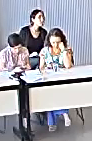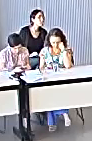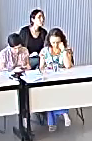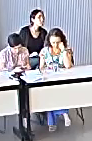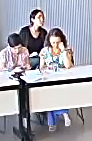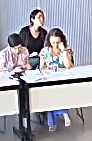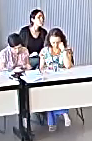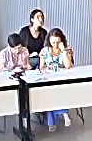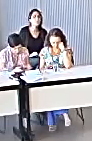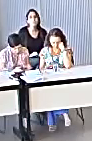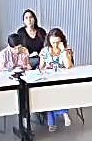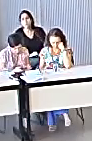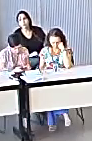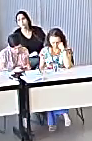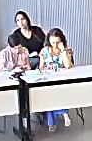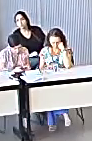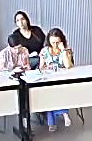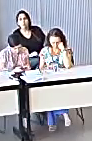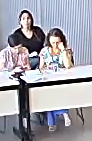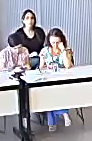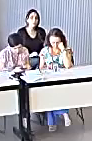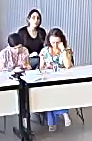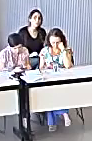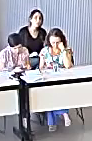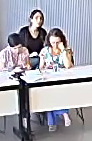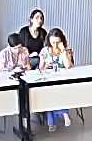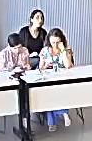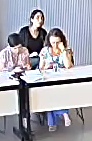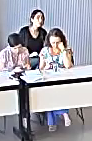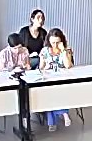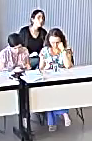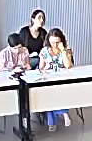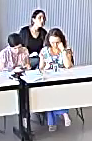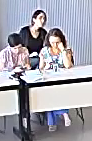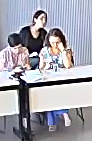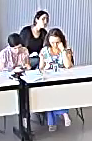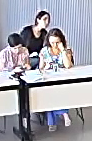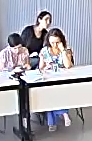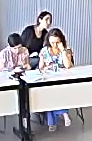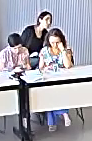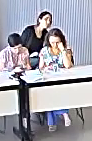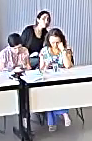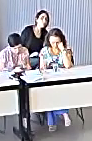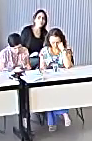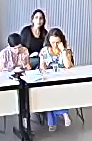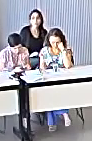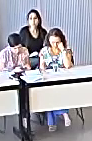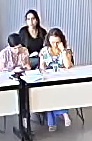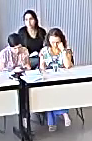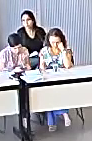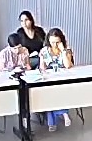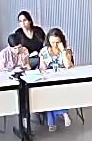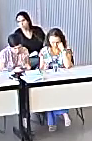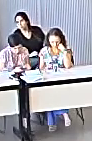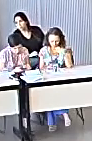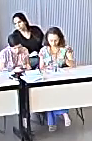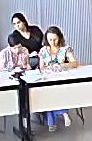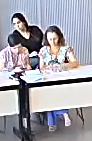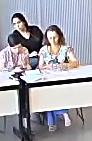fazer da luta diária né didática né aquilo que é